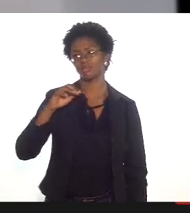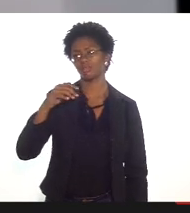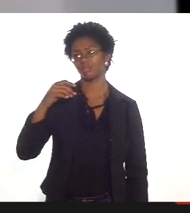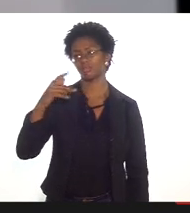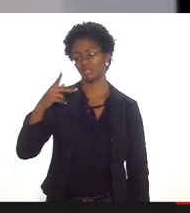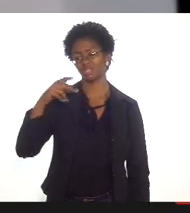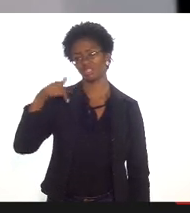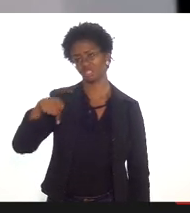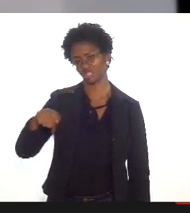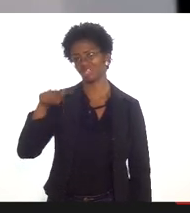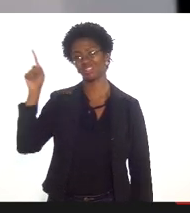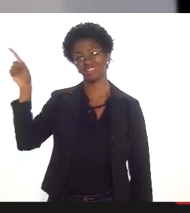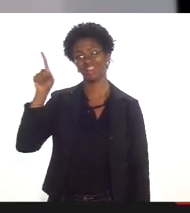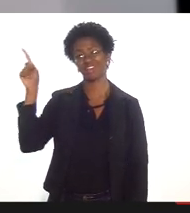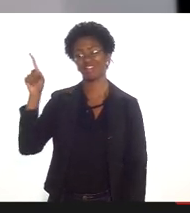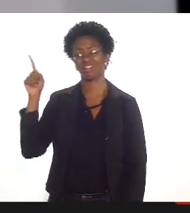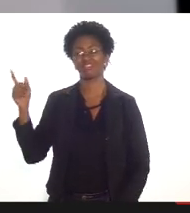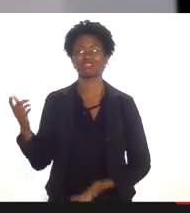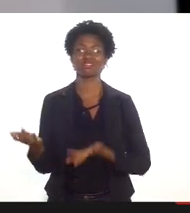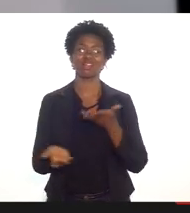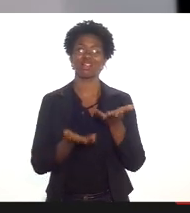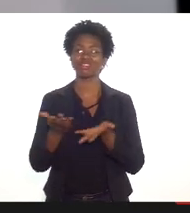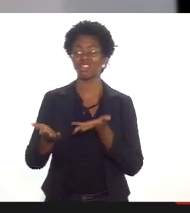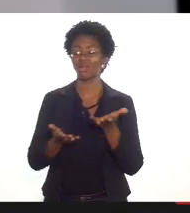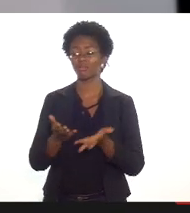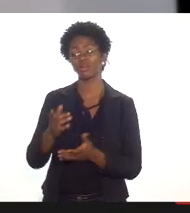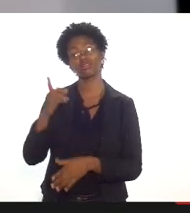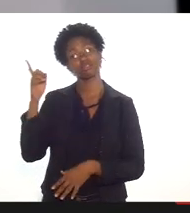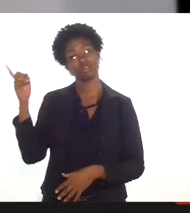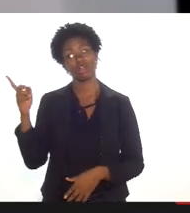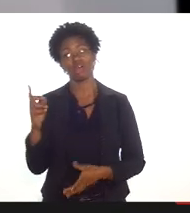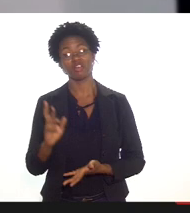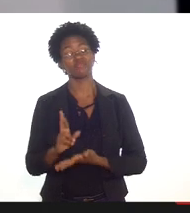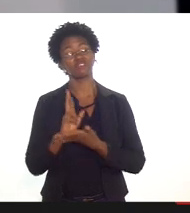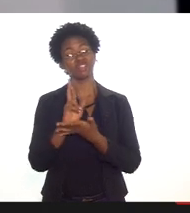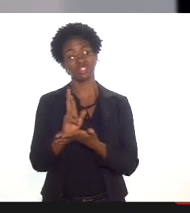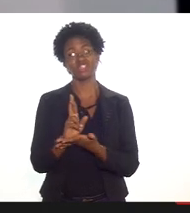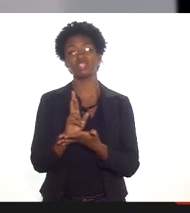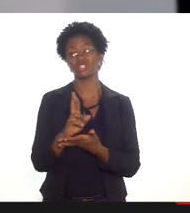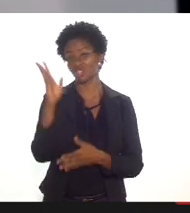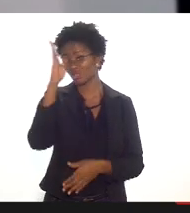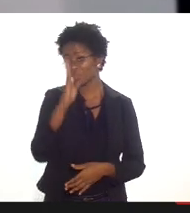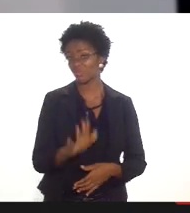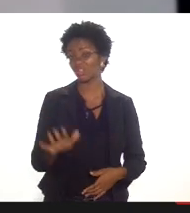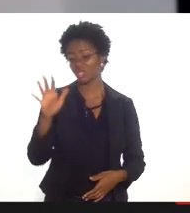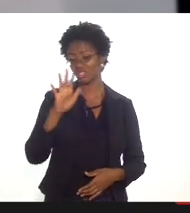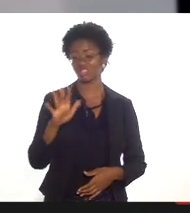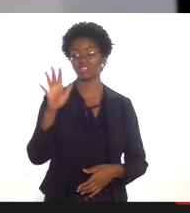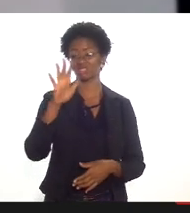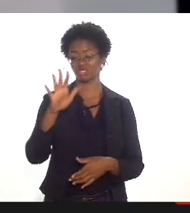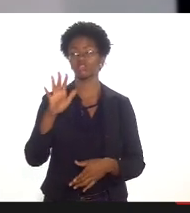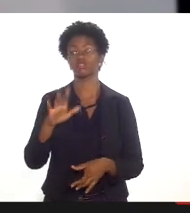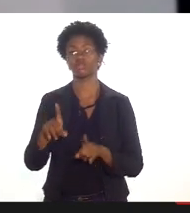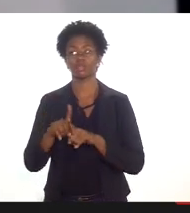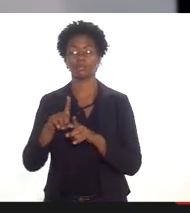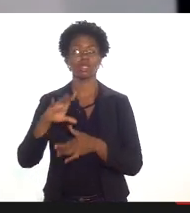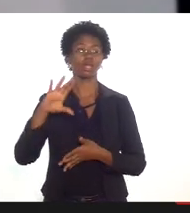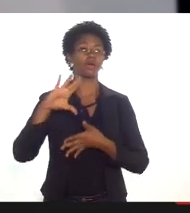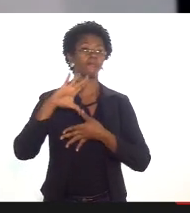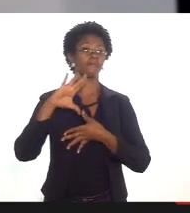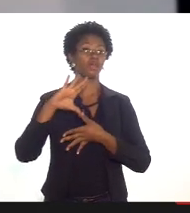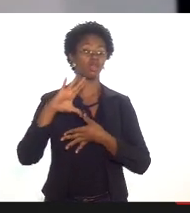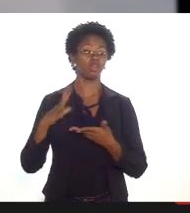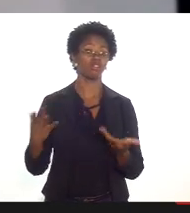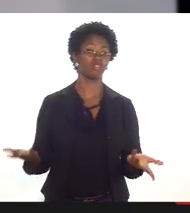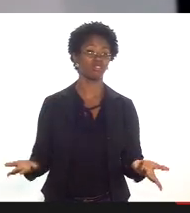que é um serviço de referência não só para o Brasil, mas um serviço de referência no nosso continente, né?